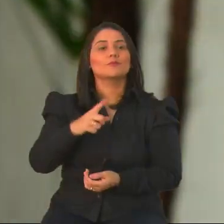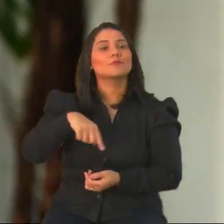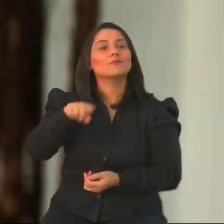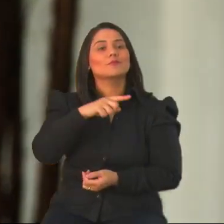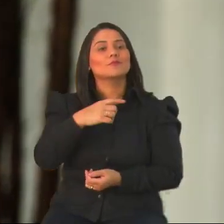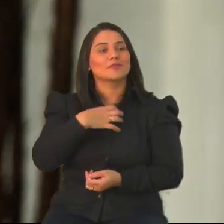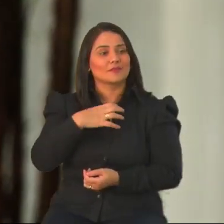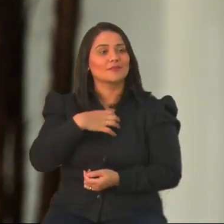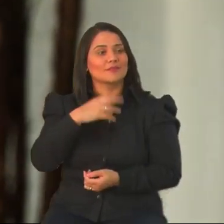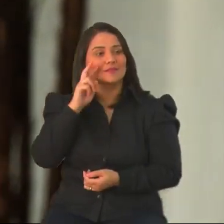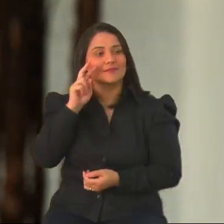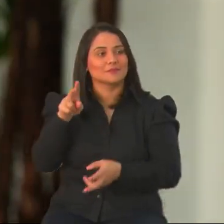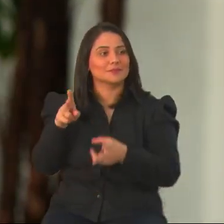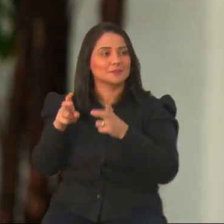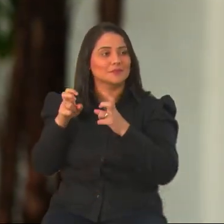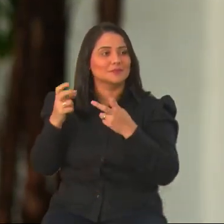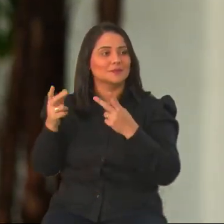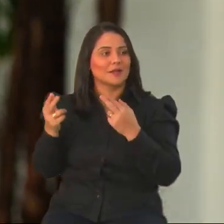isso?